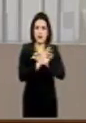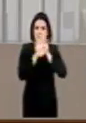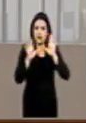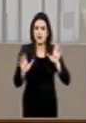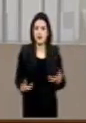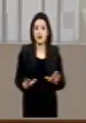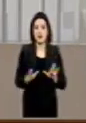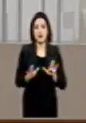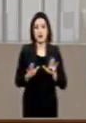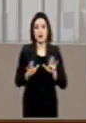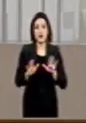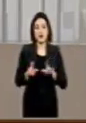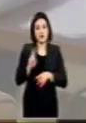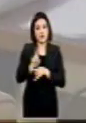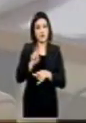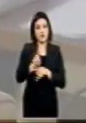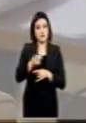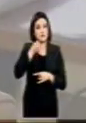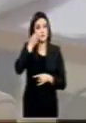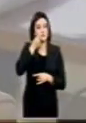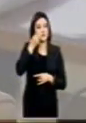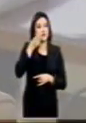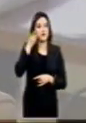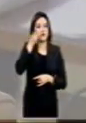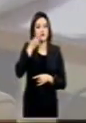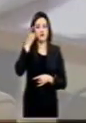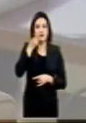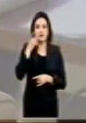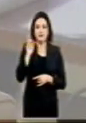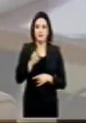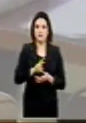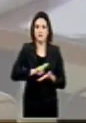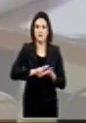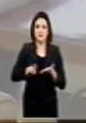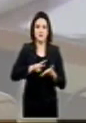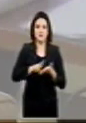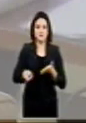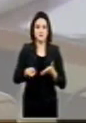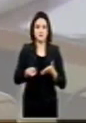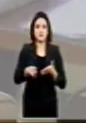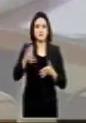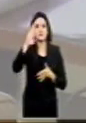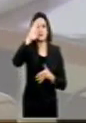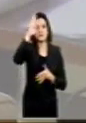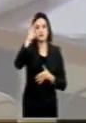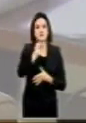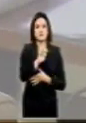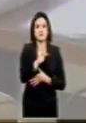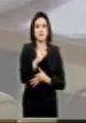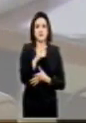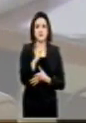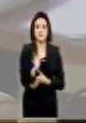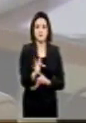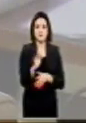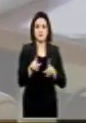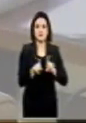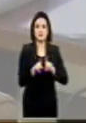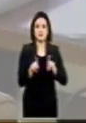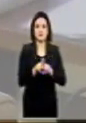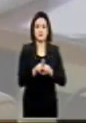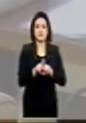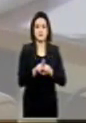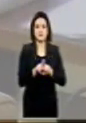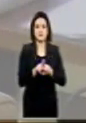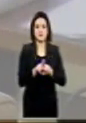não conferiu exclusividade ao Supremo Tribunal Federal quanto à restrição da inviolabilidade das dependências